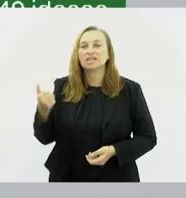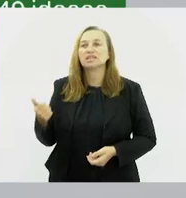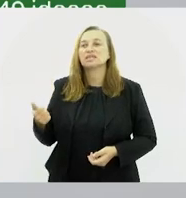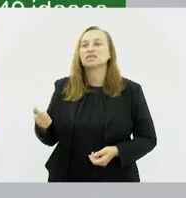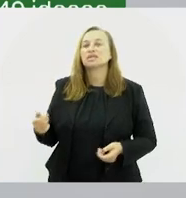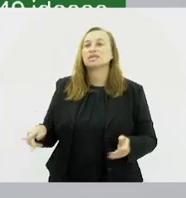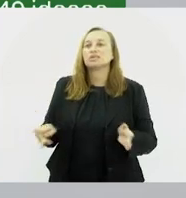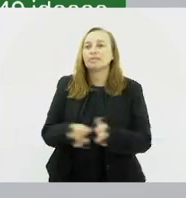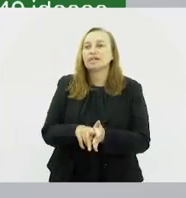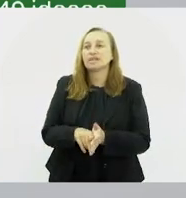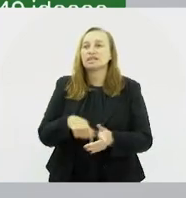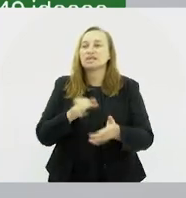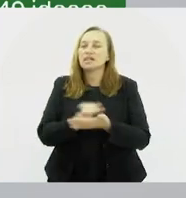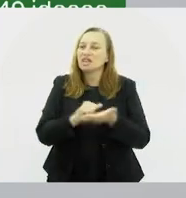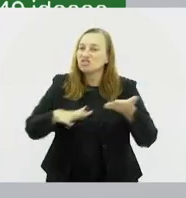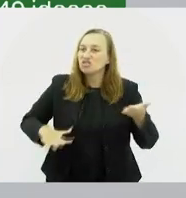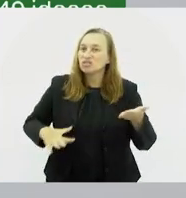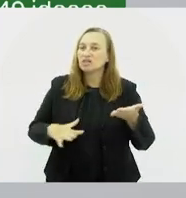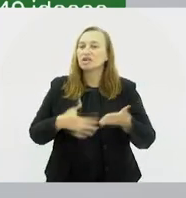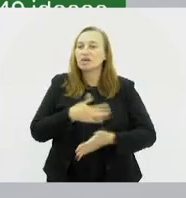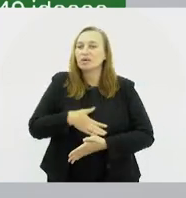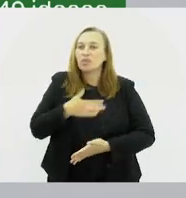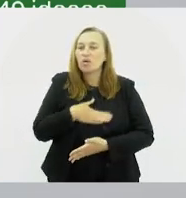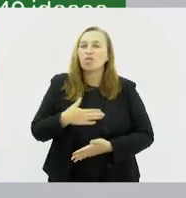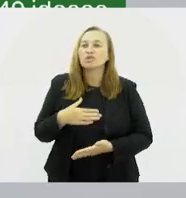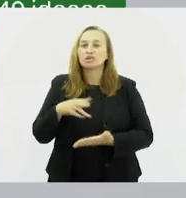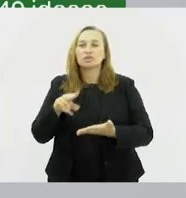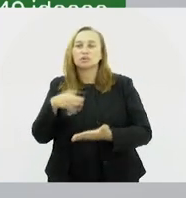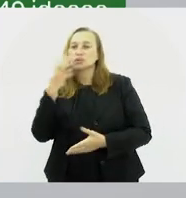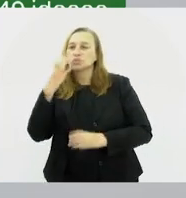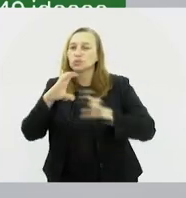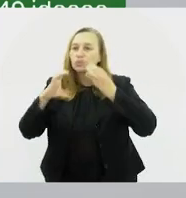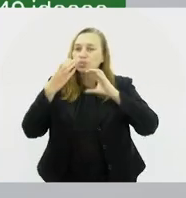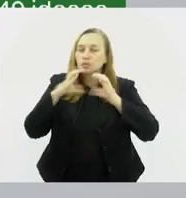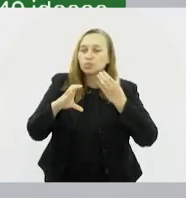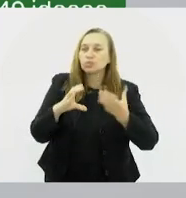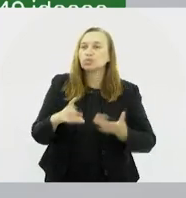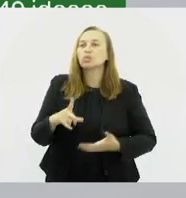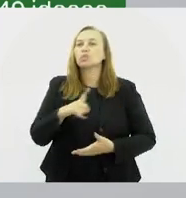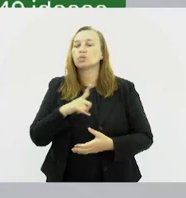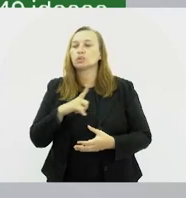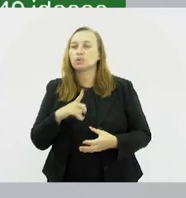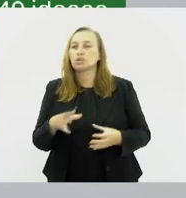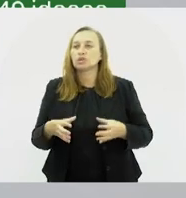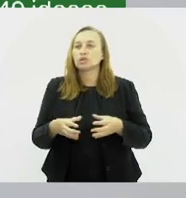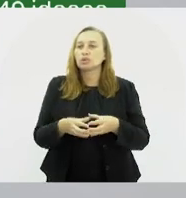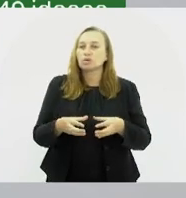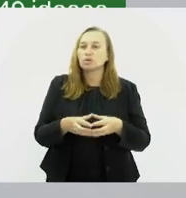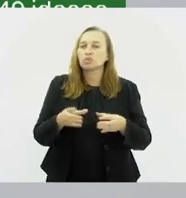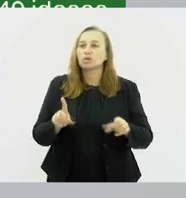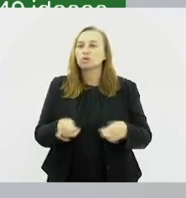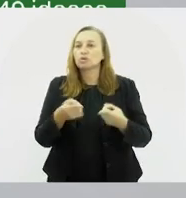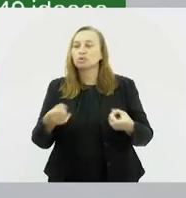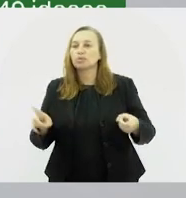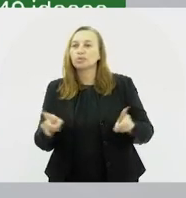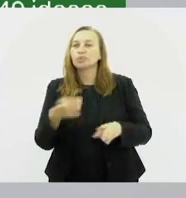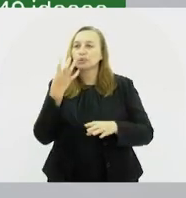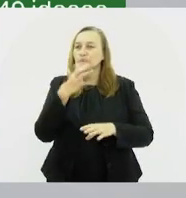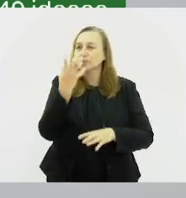dessa atividade, aqueles que gostam de música. Tem ainda um coral com 37 idosos e um